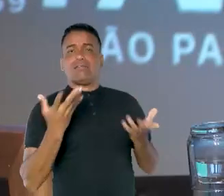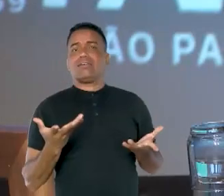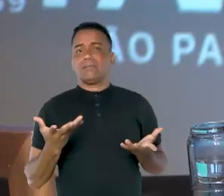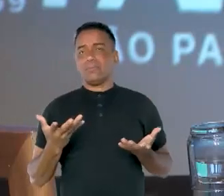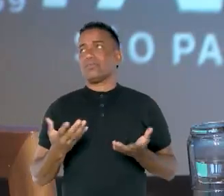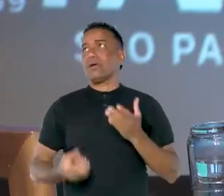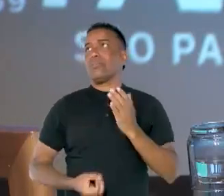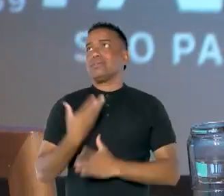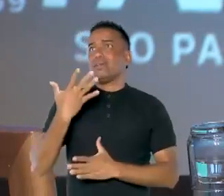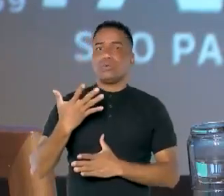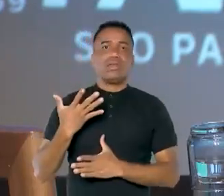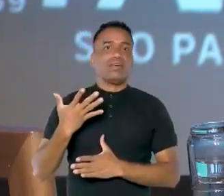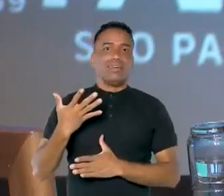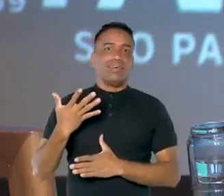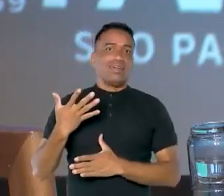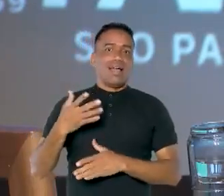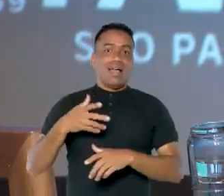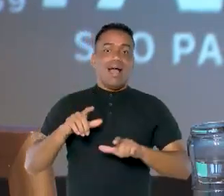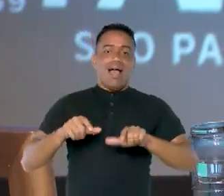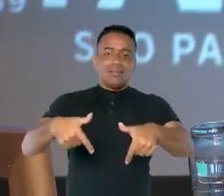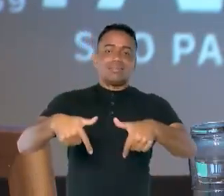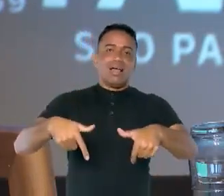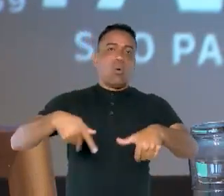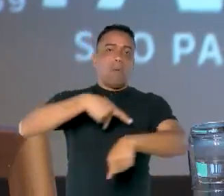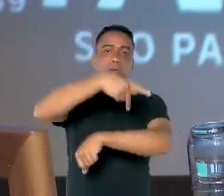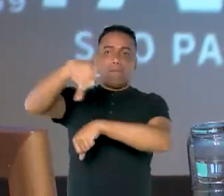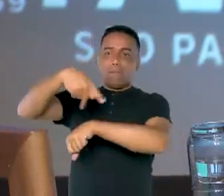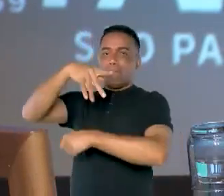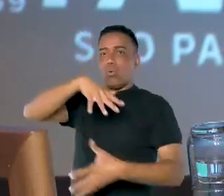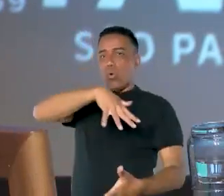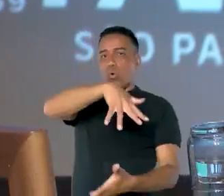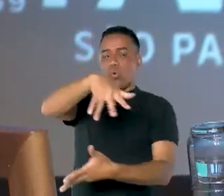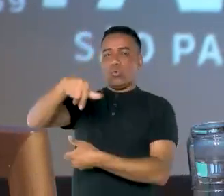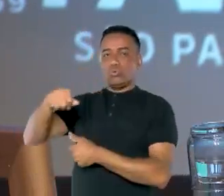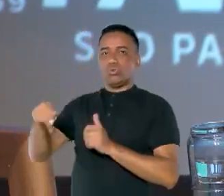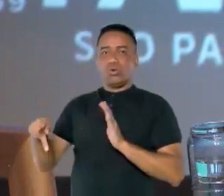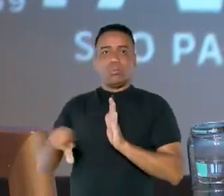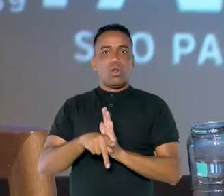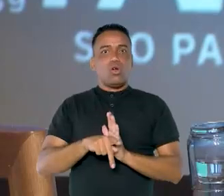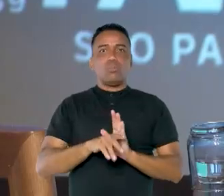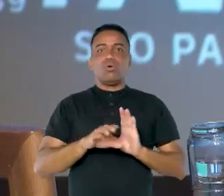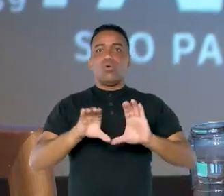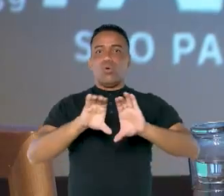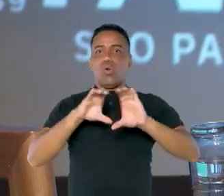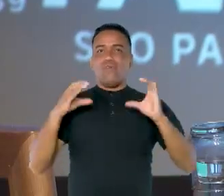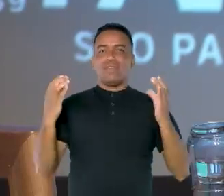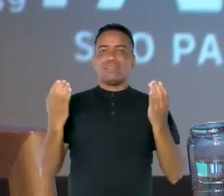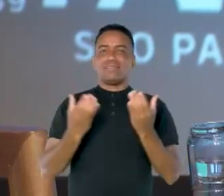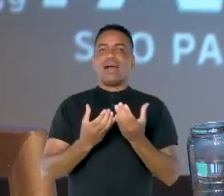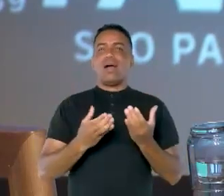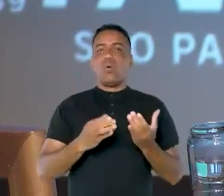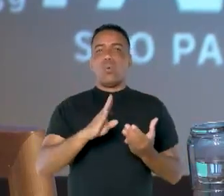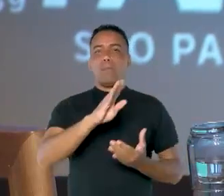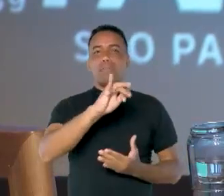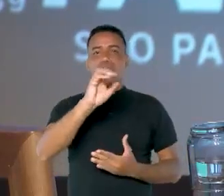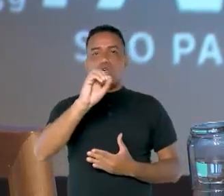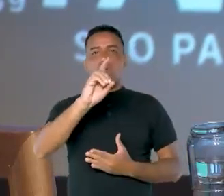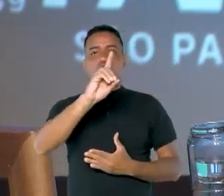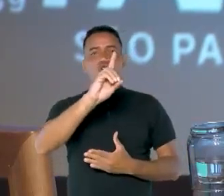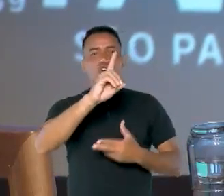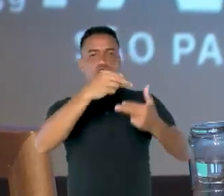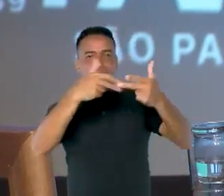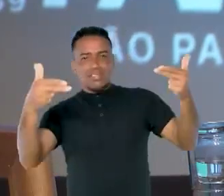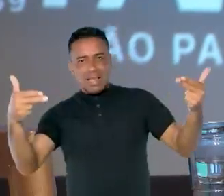em termos internacionais. Uma compreensão na Convenção de Biodiversidade, em